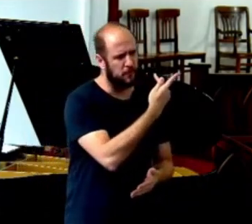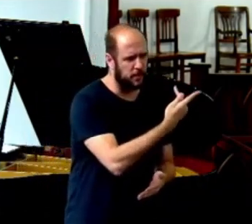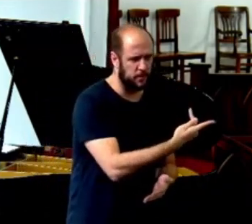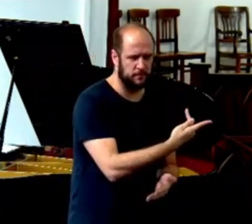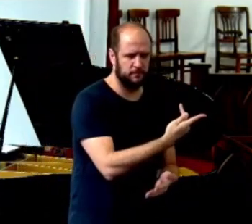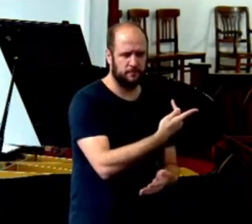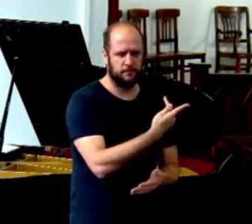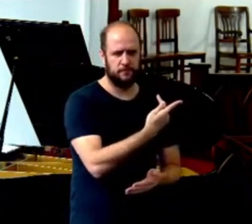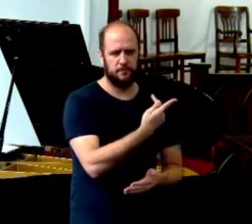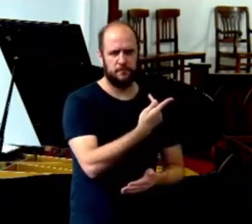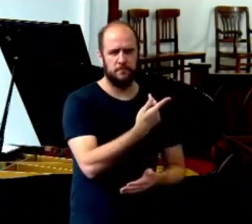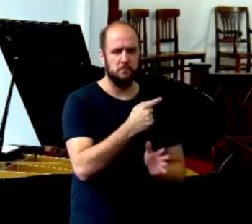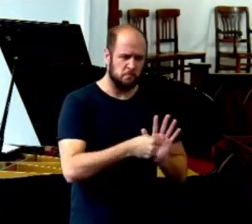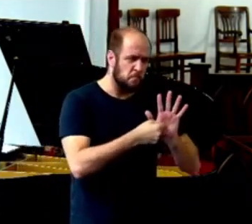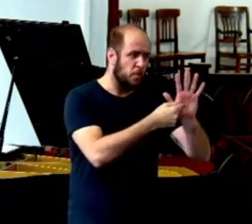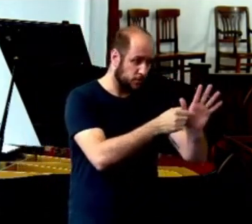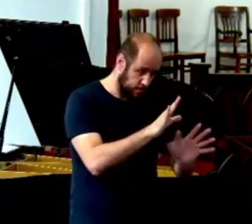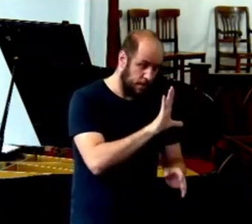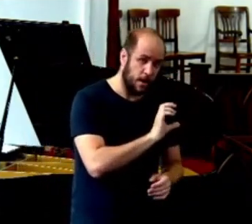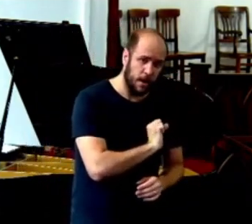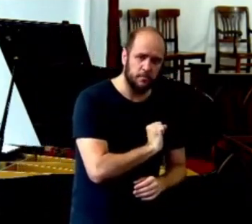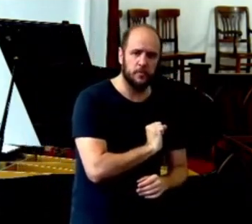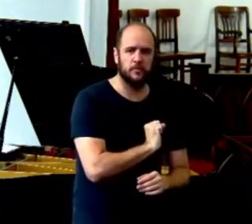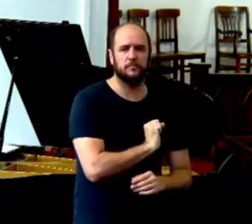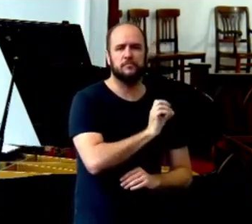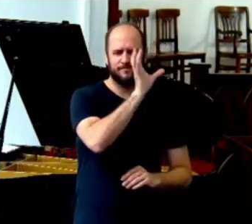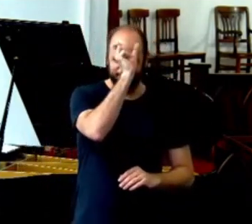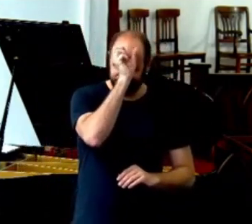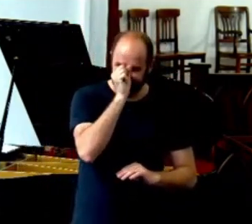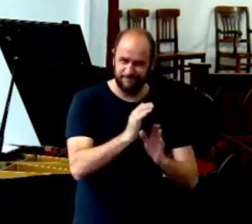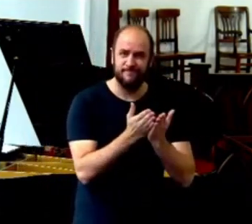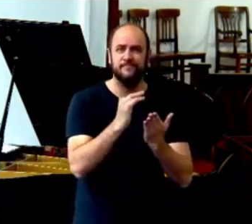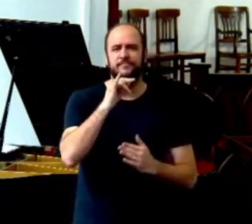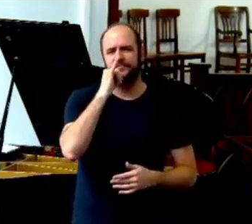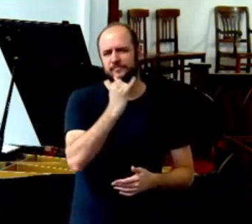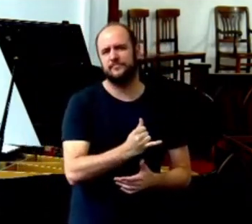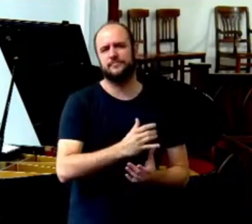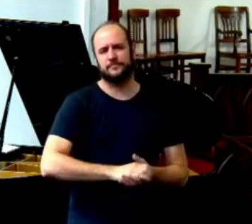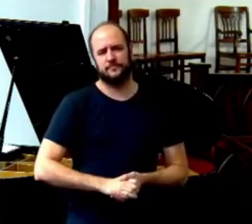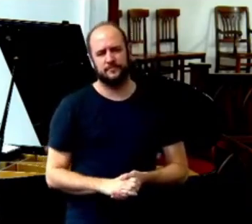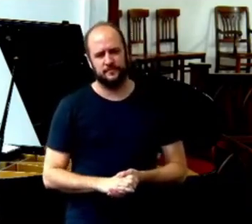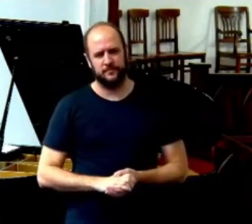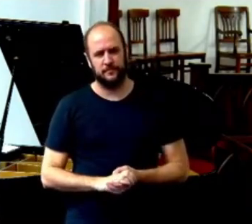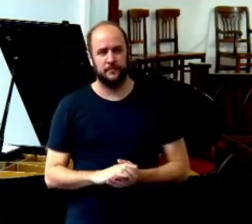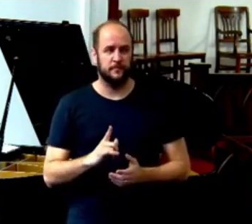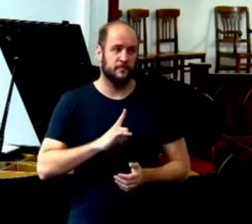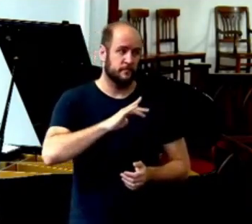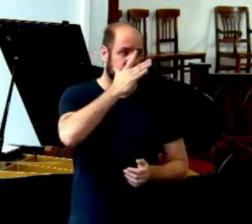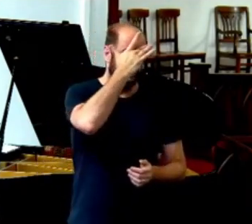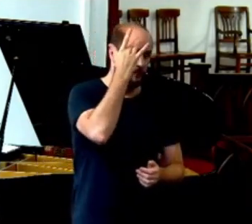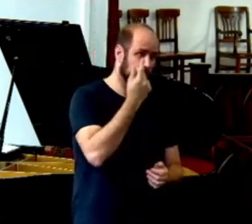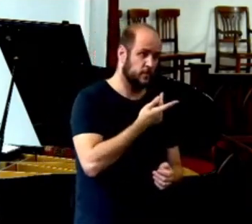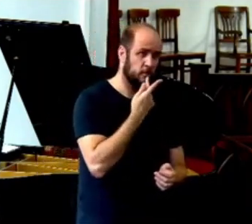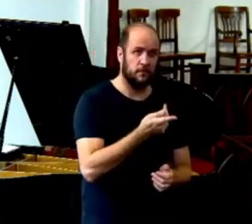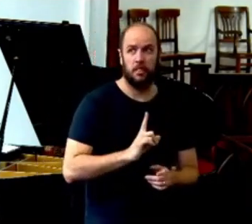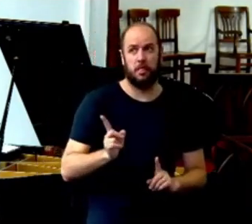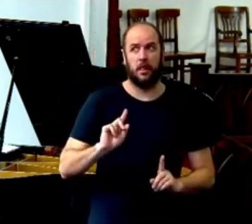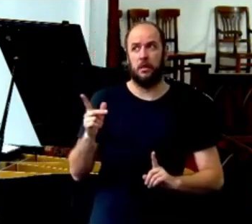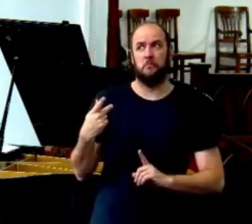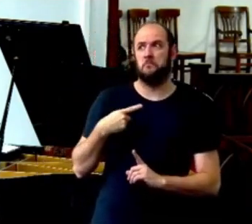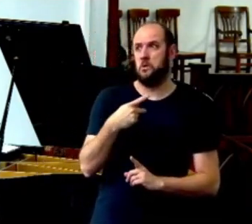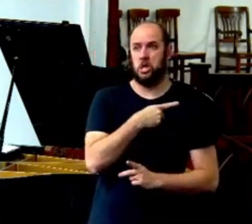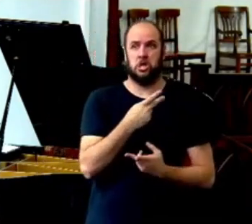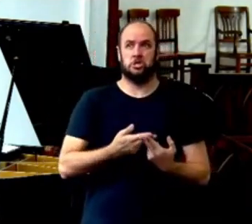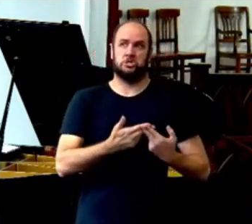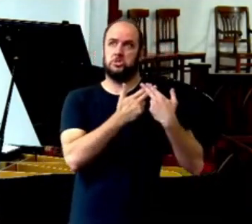você não ama. E você não atende o ensino do texto. E aí existem aqueles irmãos que dizem assim, não, é o pastor que